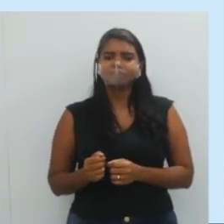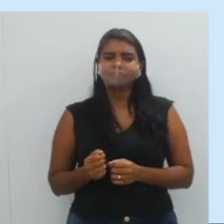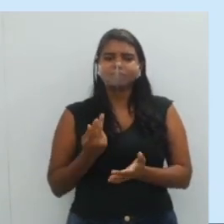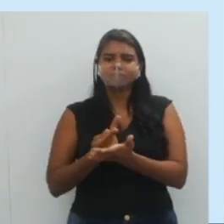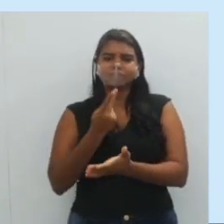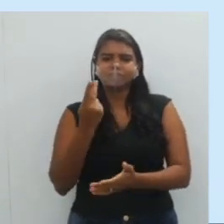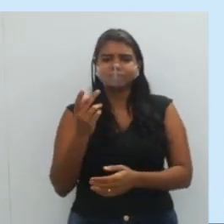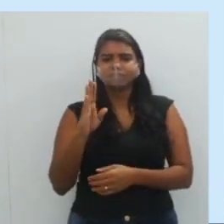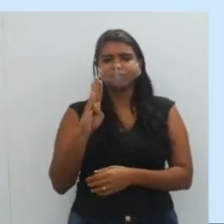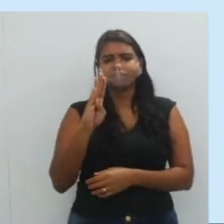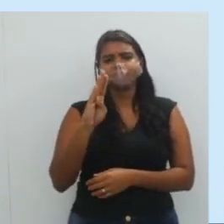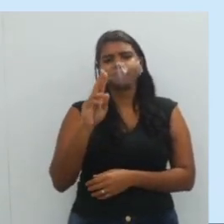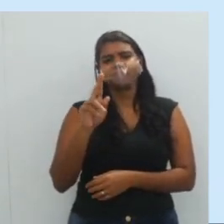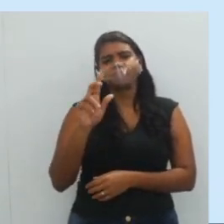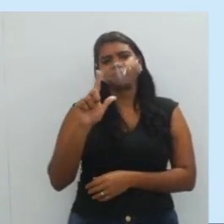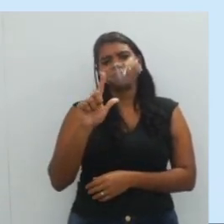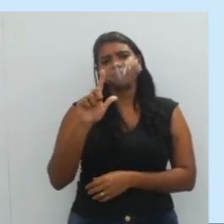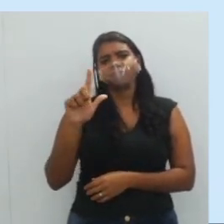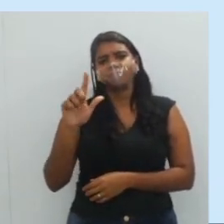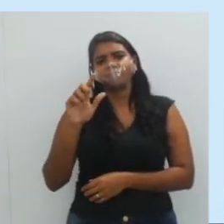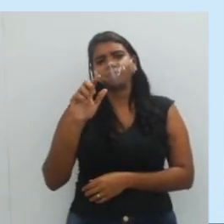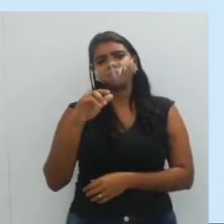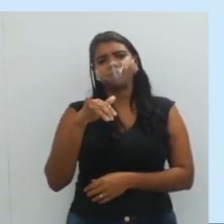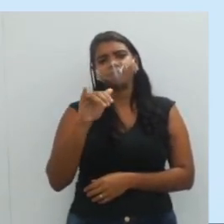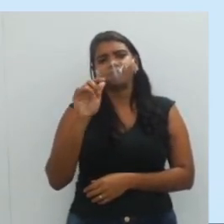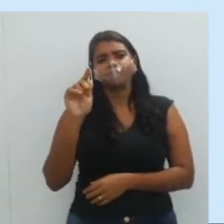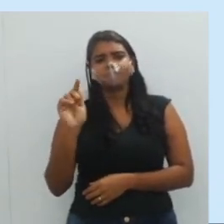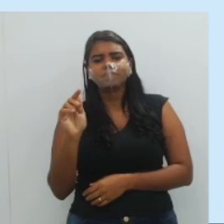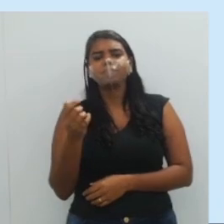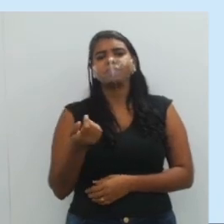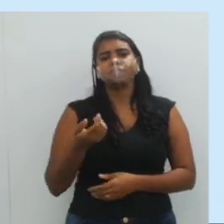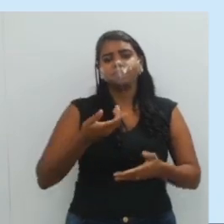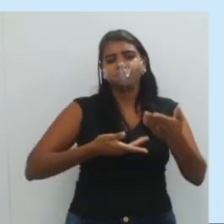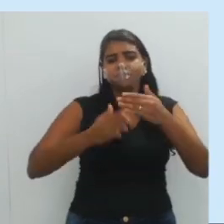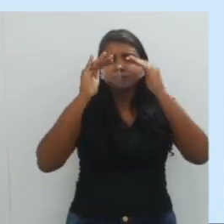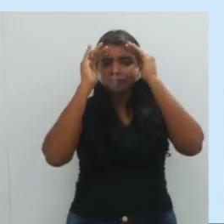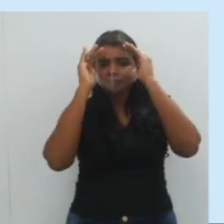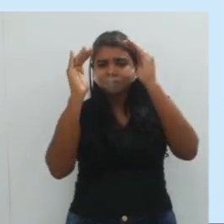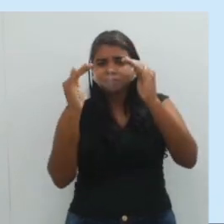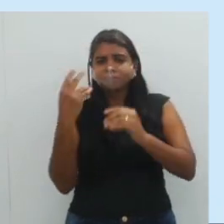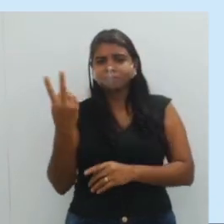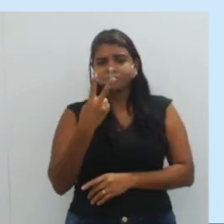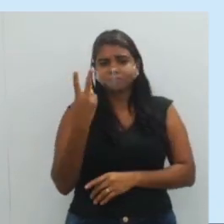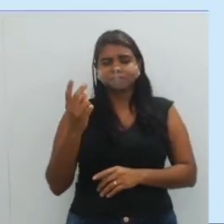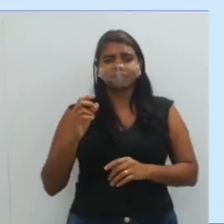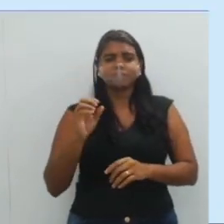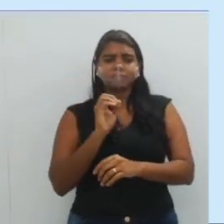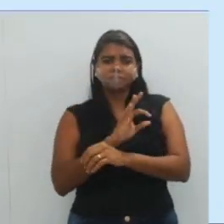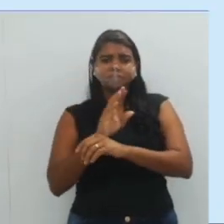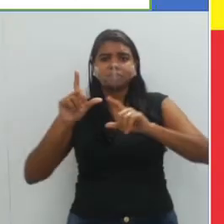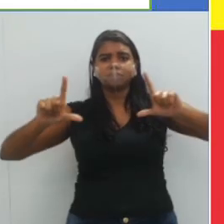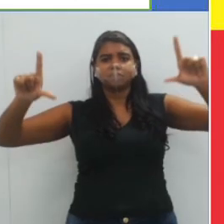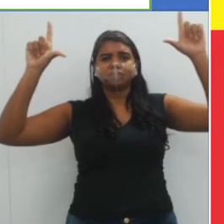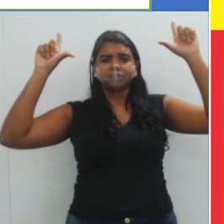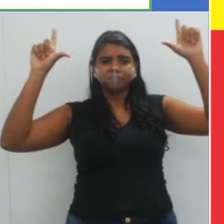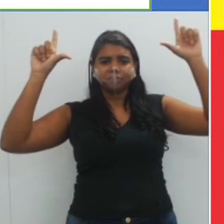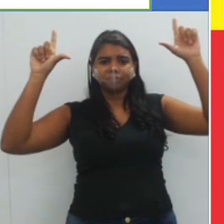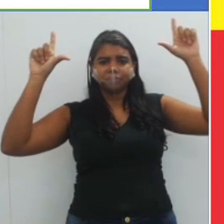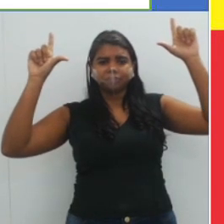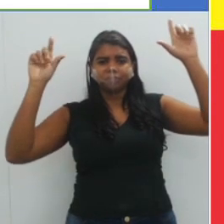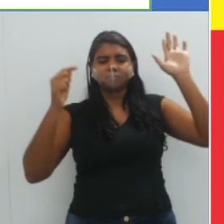porque nós temos o que? A tolerância, e como nós observamos aí também, há 2 fotografias, certo? Que